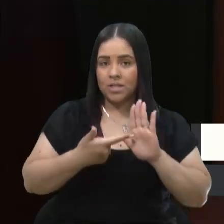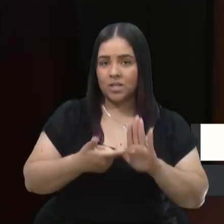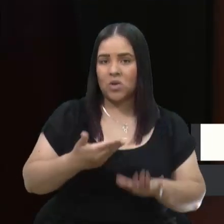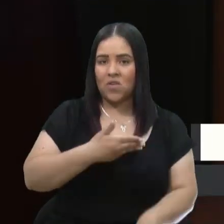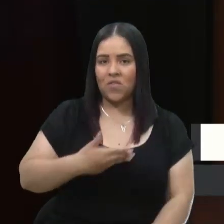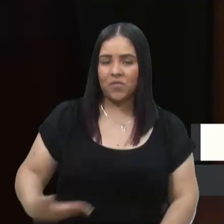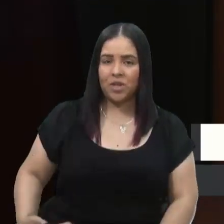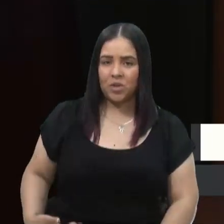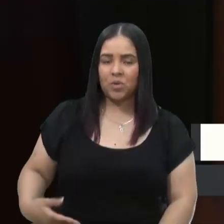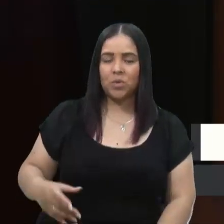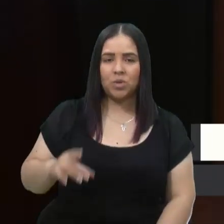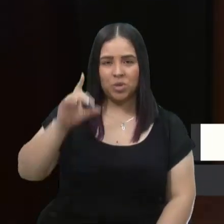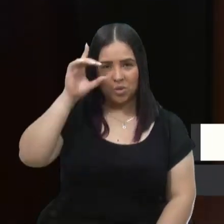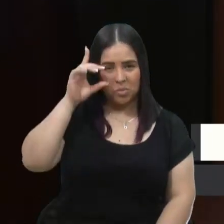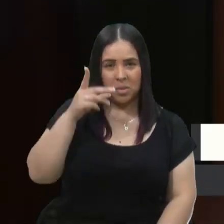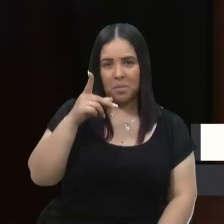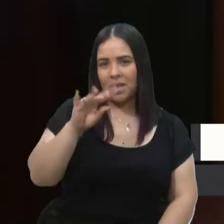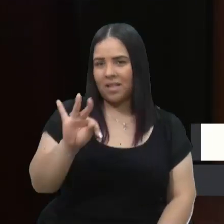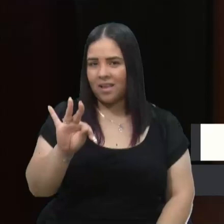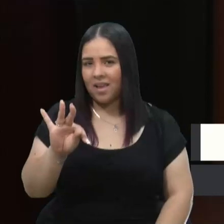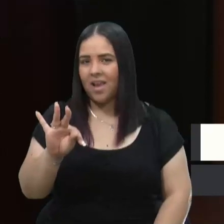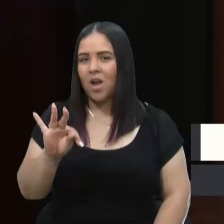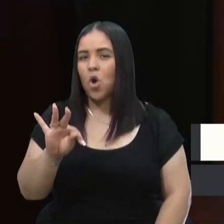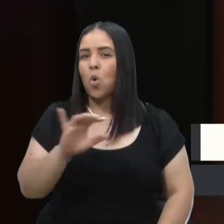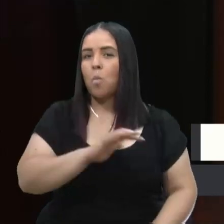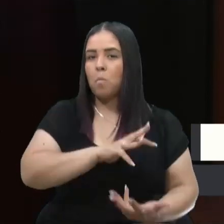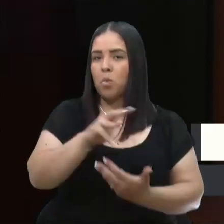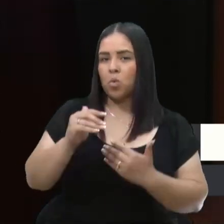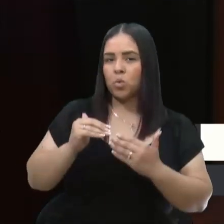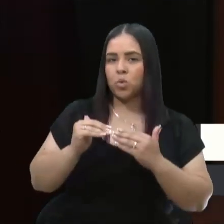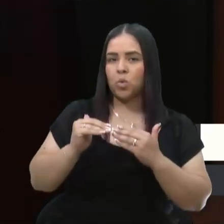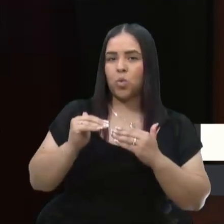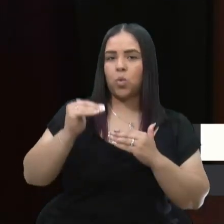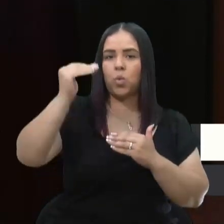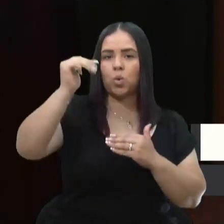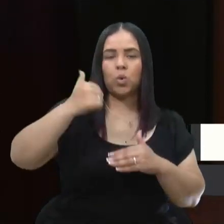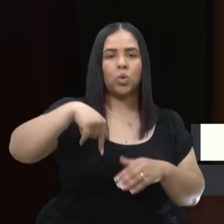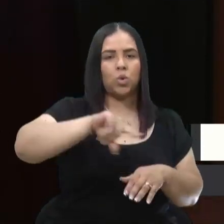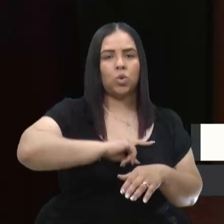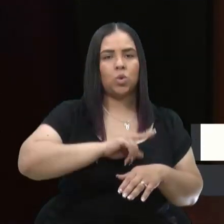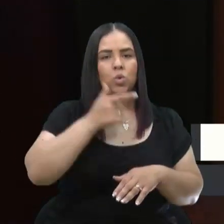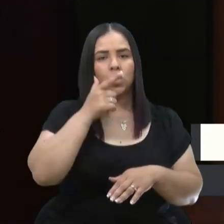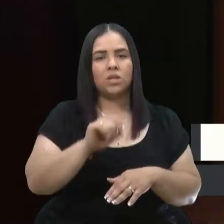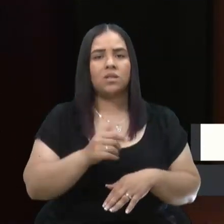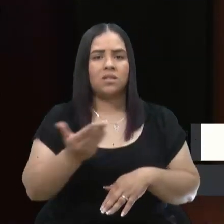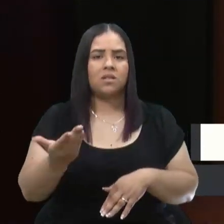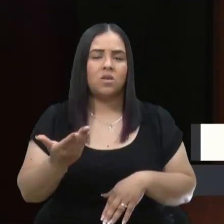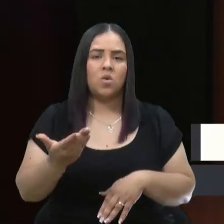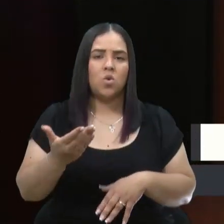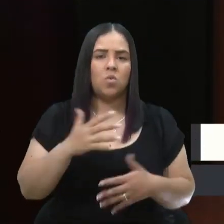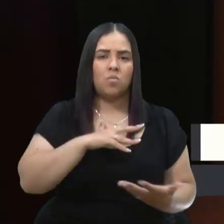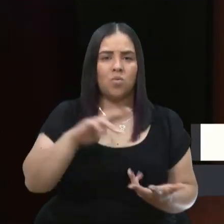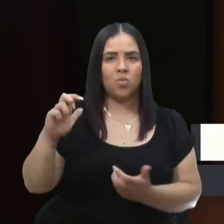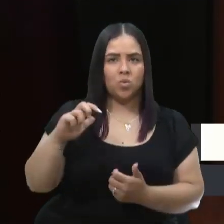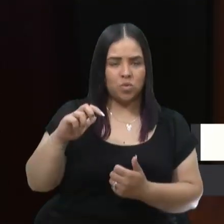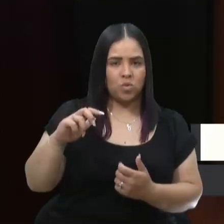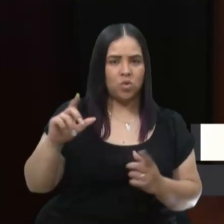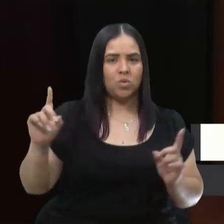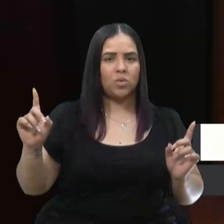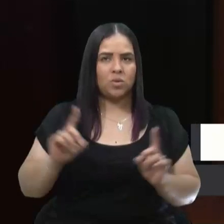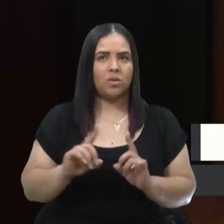e do PT, era quando o mundo crescia. Nós conseguimos esses números com o mundo encolhendo em pandemia. Então,